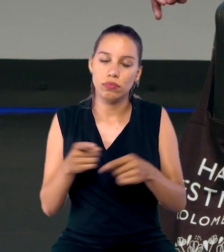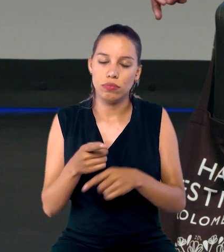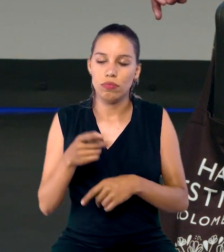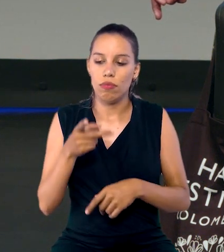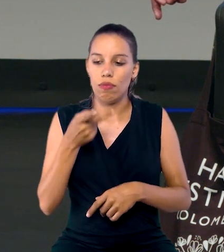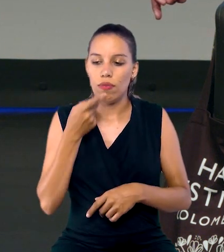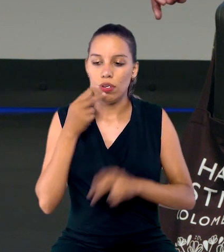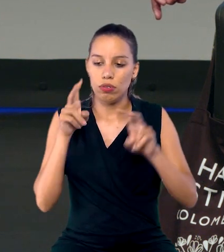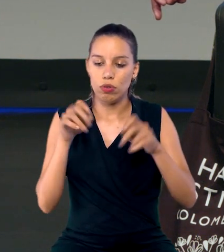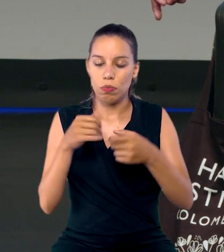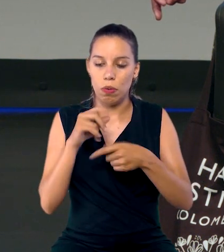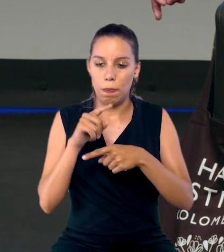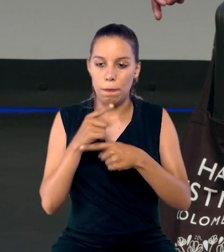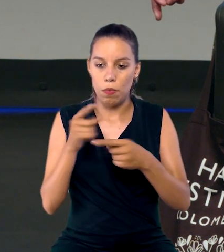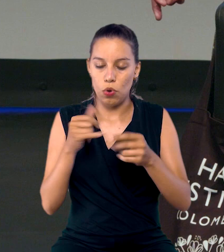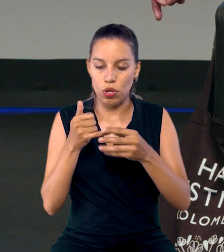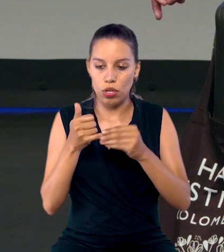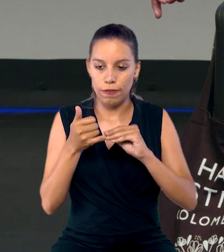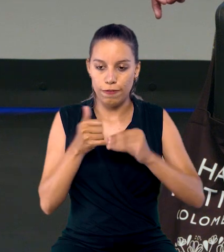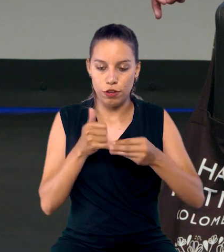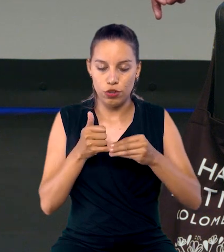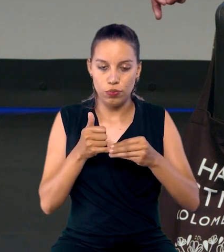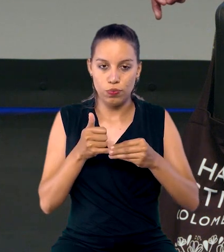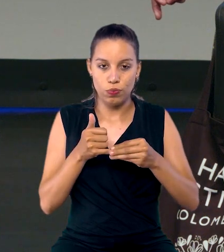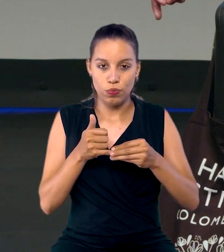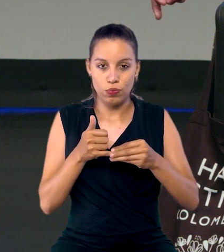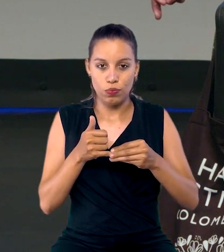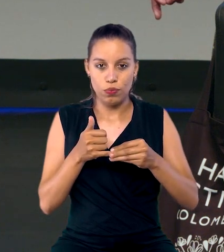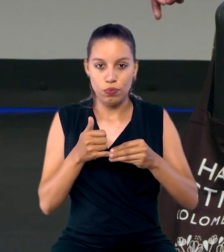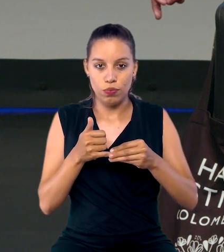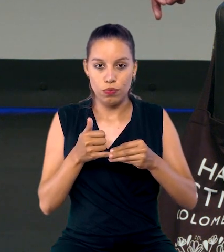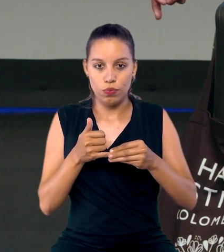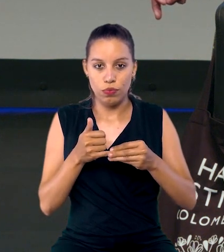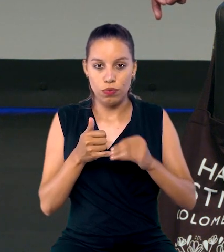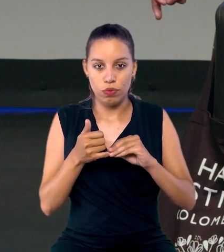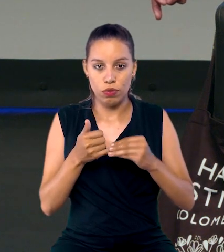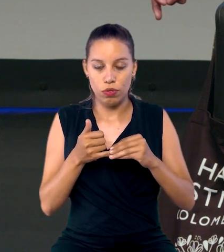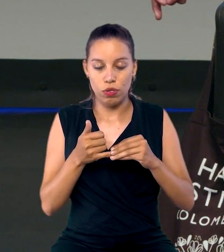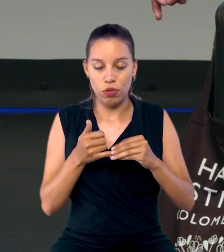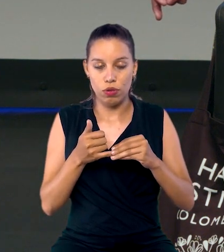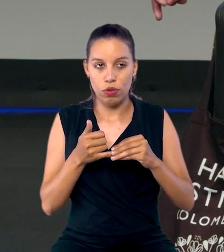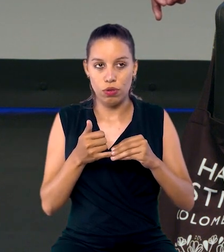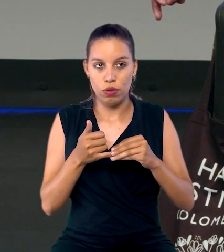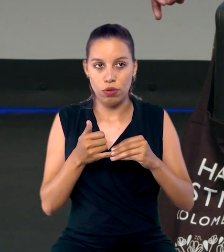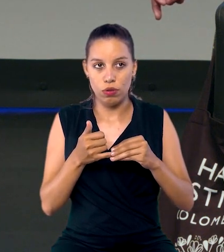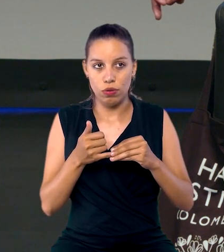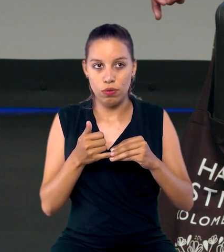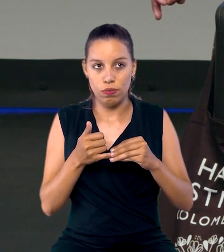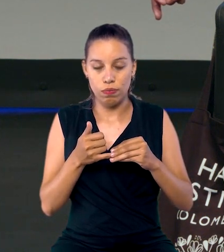chamada Feijão e Sonho, e dizendo que ambos são